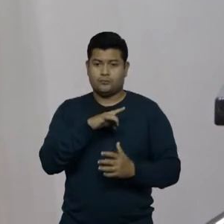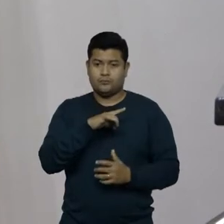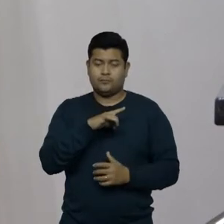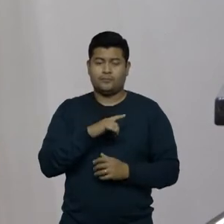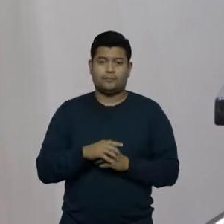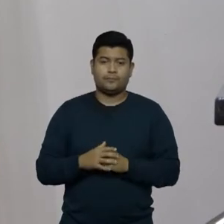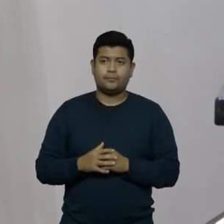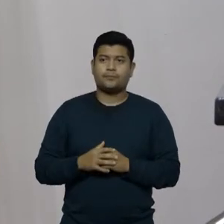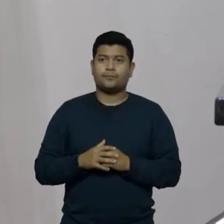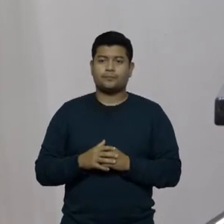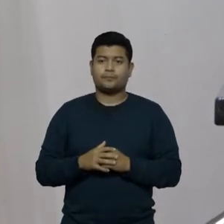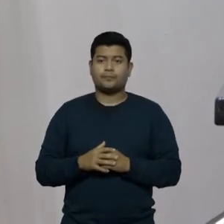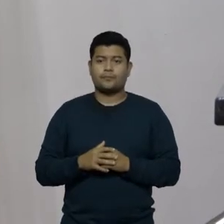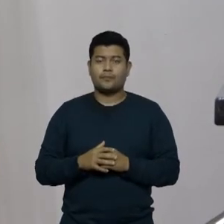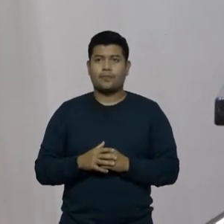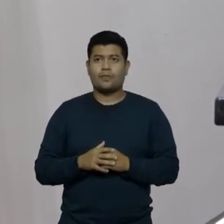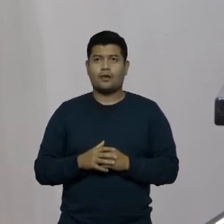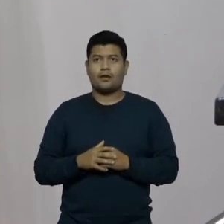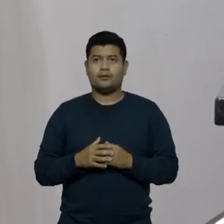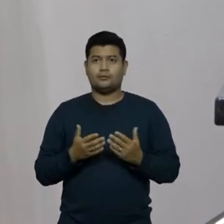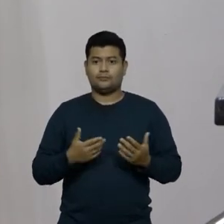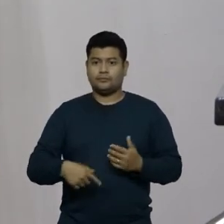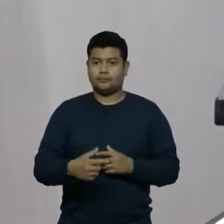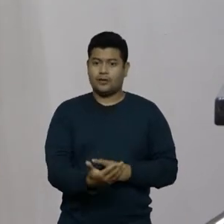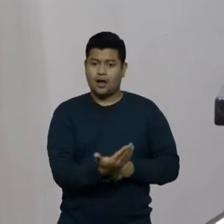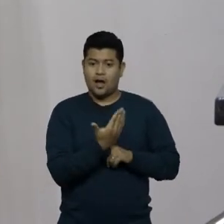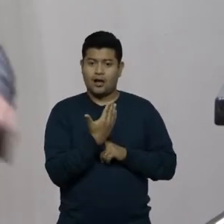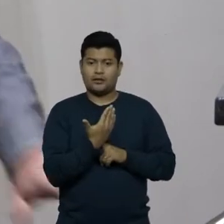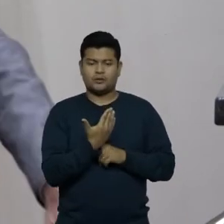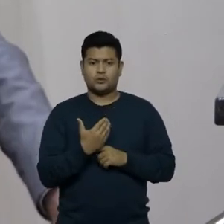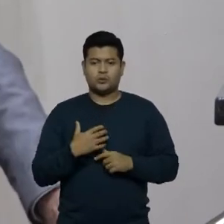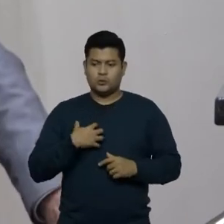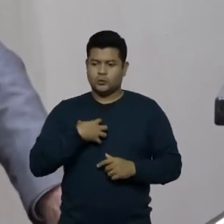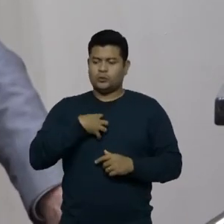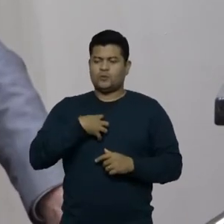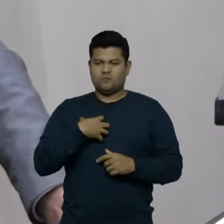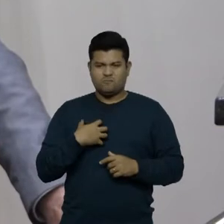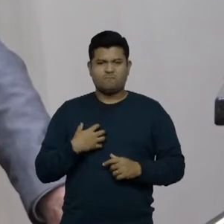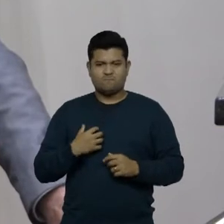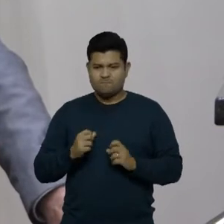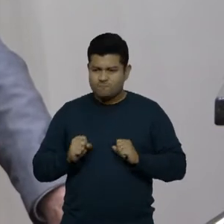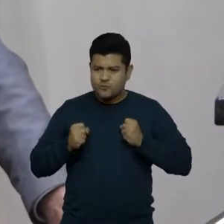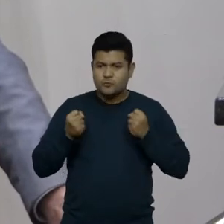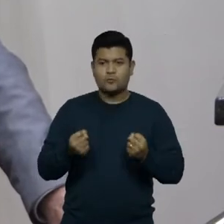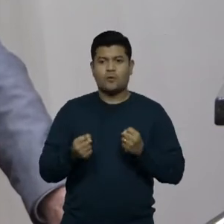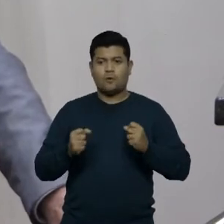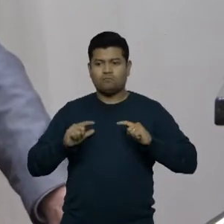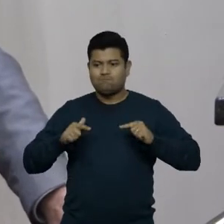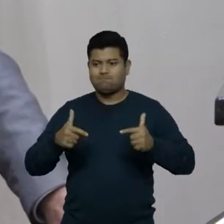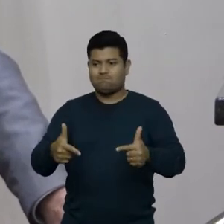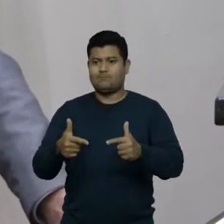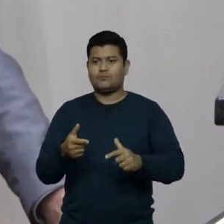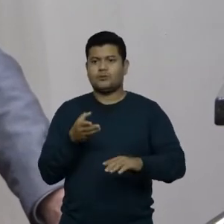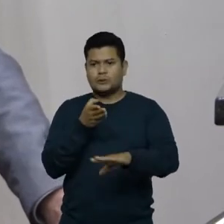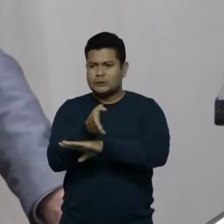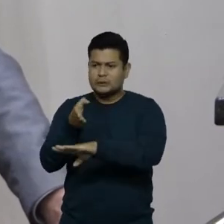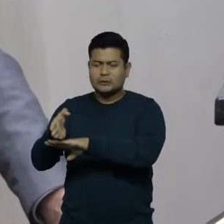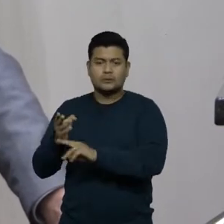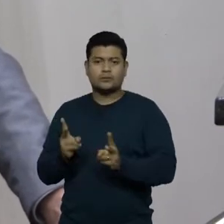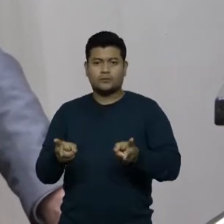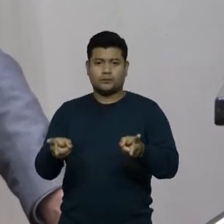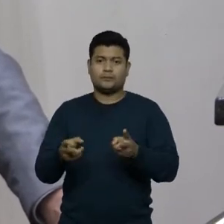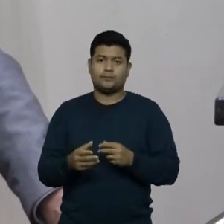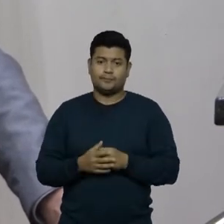dia-dia isso que nos energia Energisa o que nos dá forças